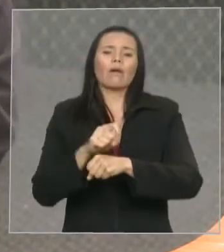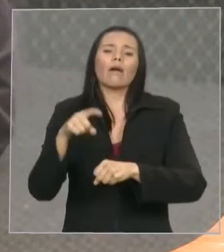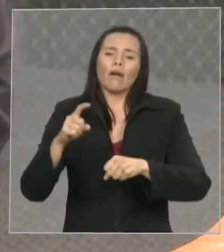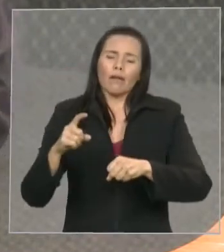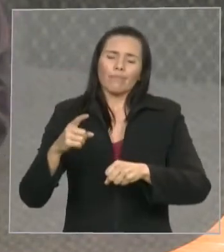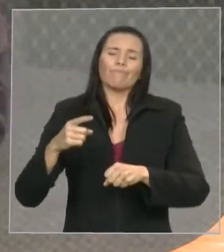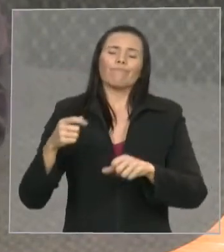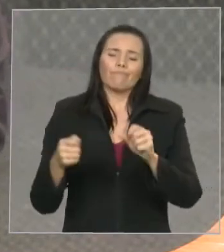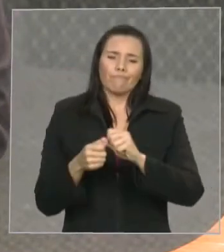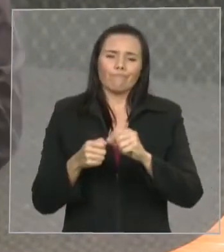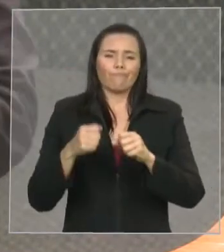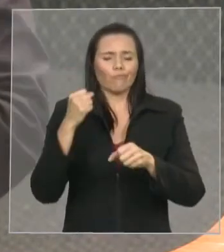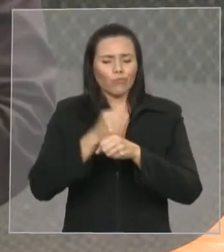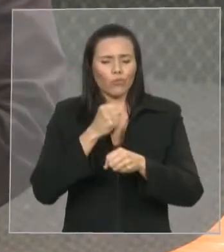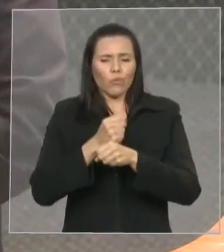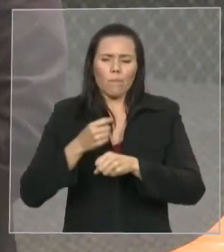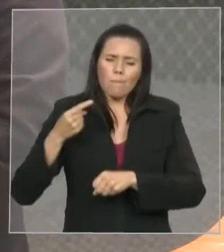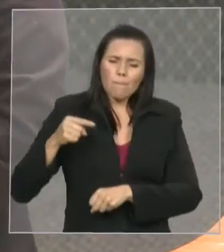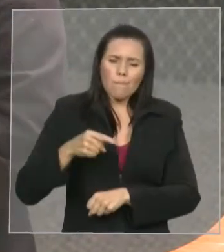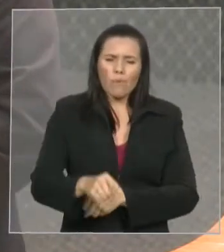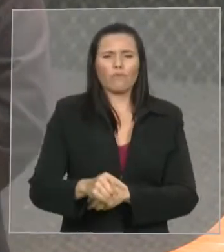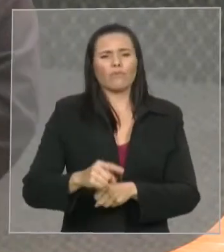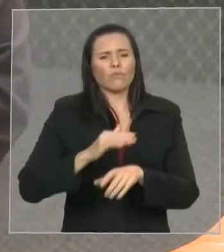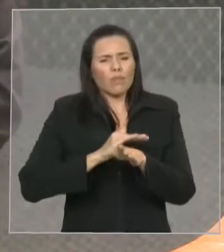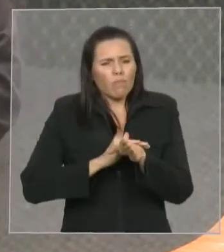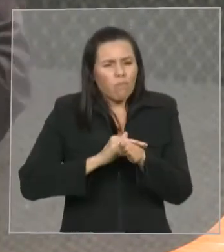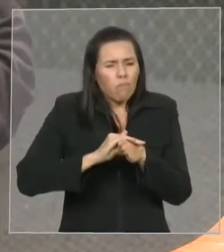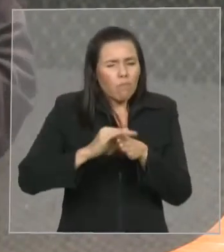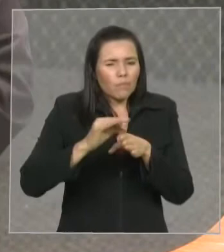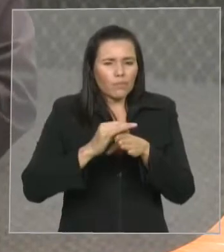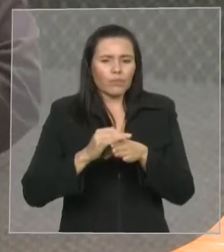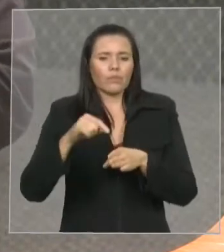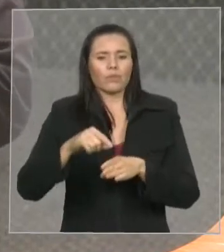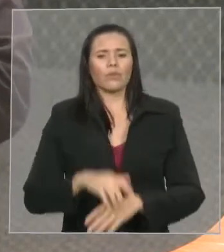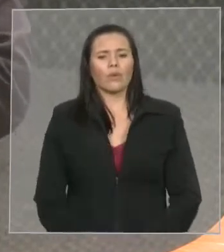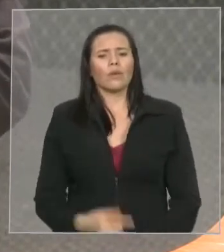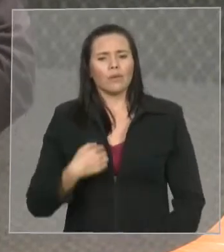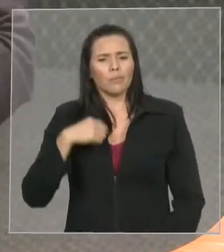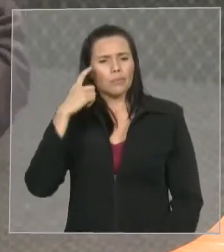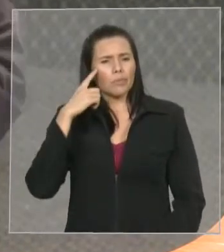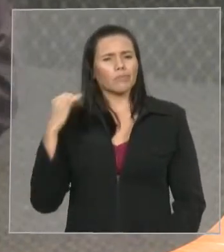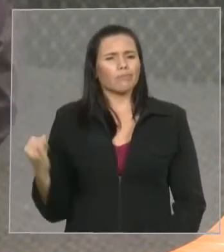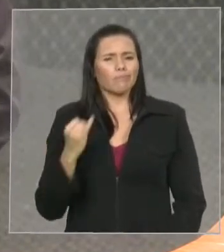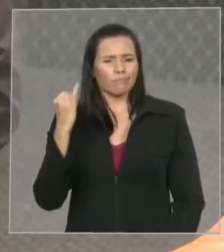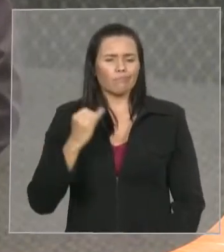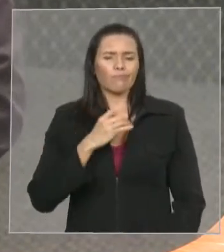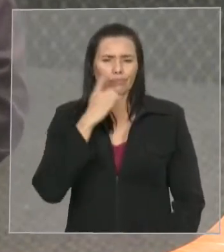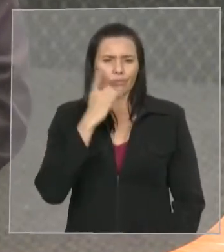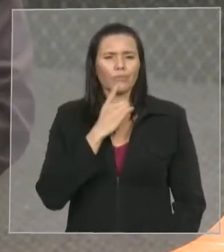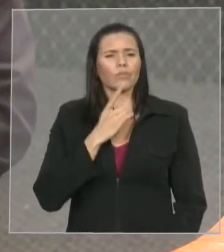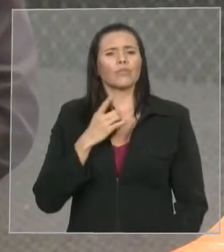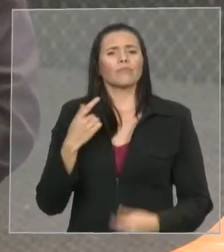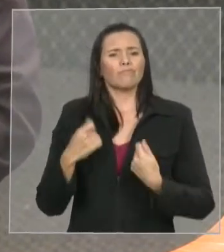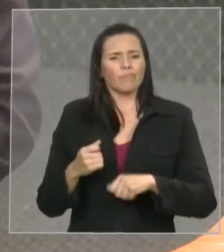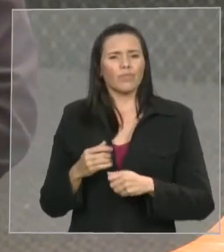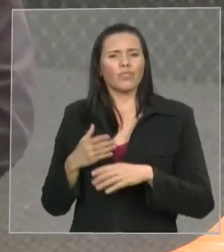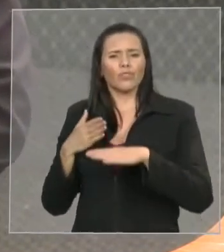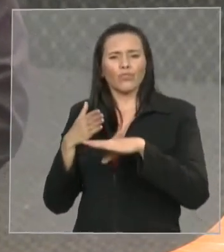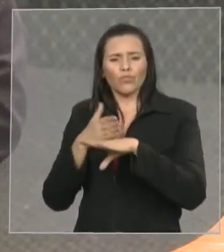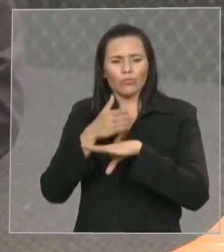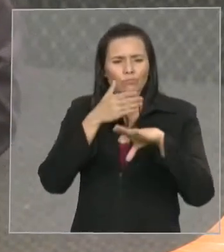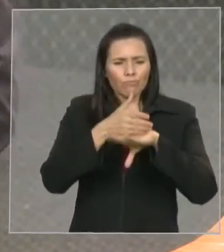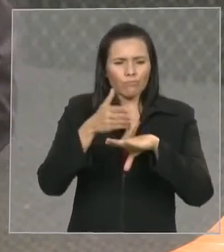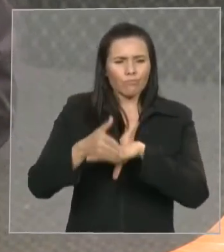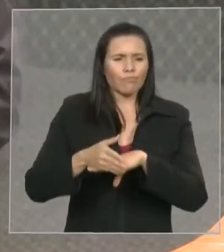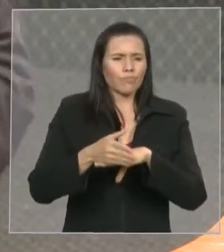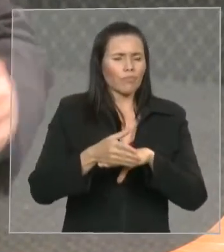deputada Graça Paz. E é muito importante o parlamentar sair do seu gabinete, sair do plenário, para que possa visitar as obras do